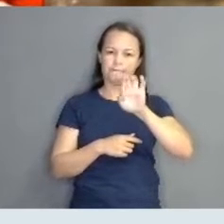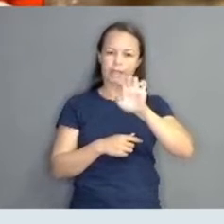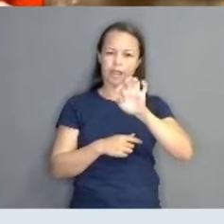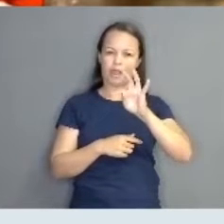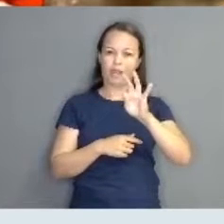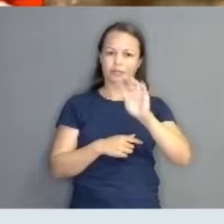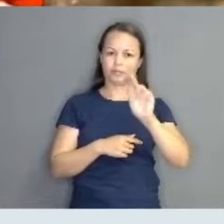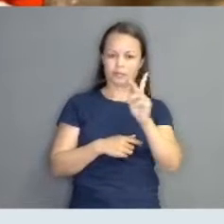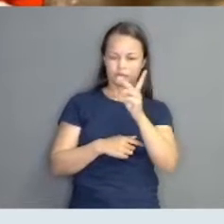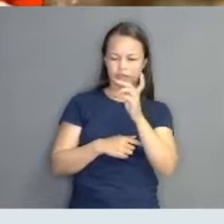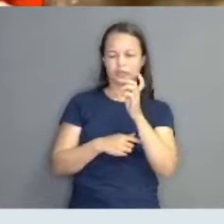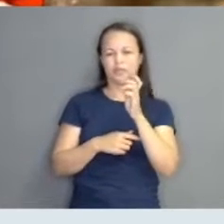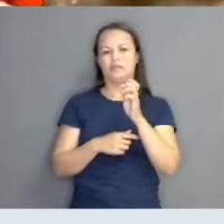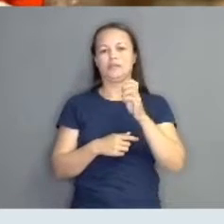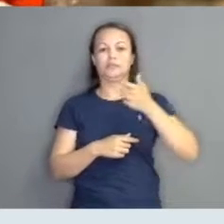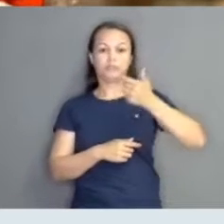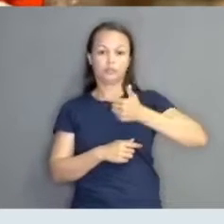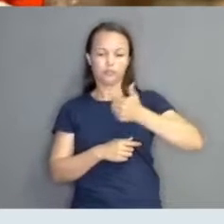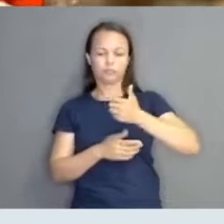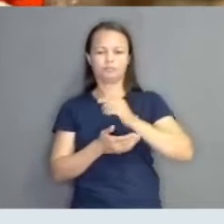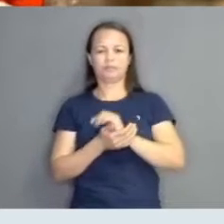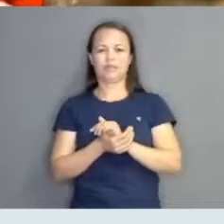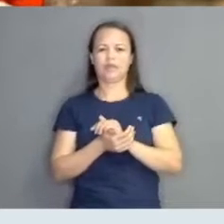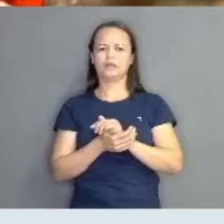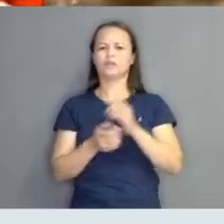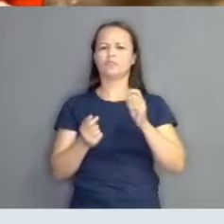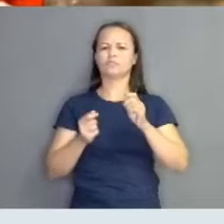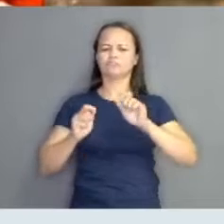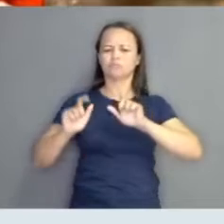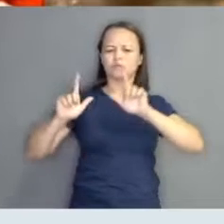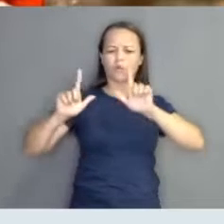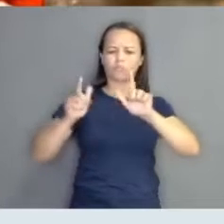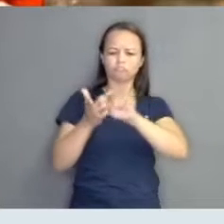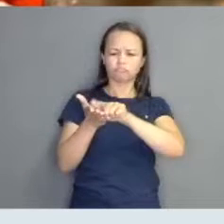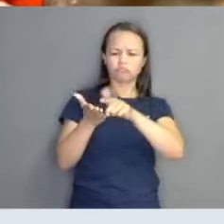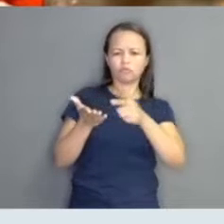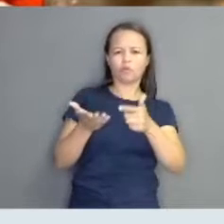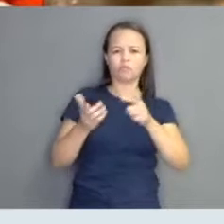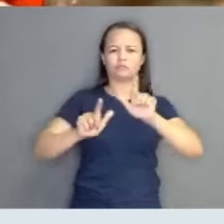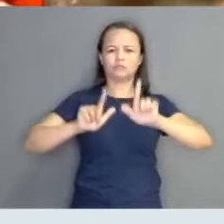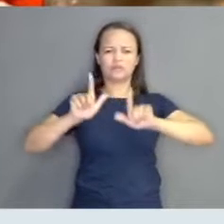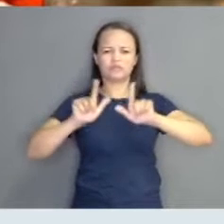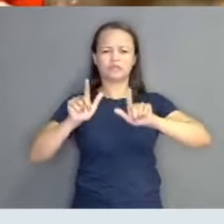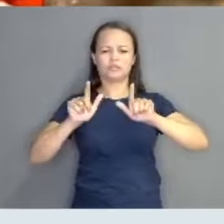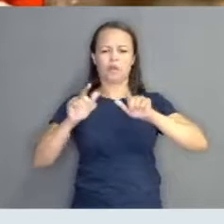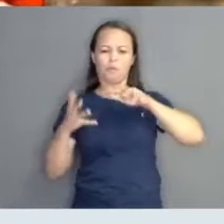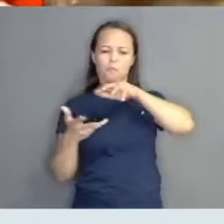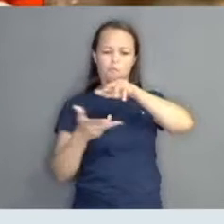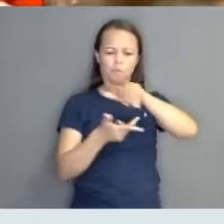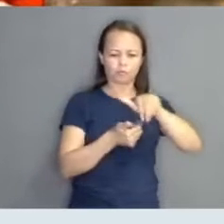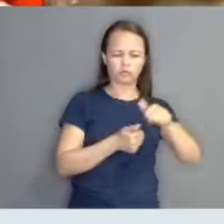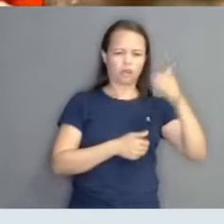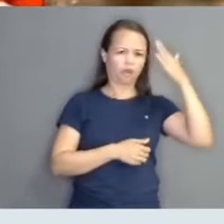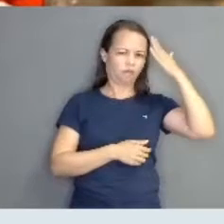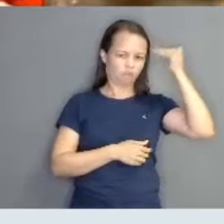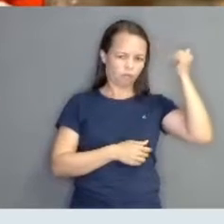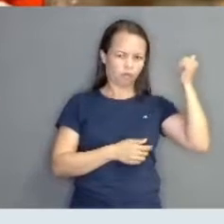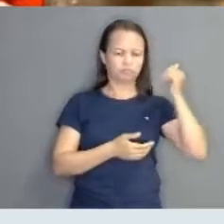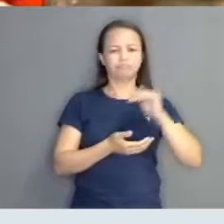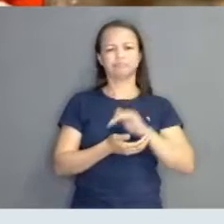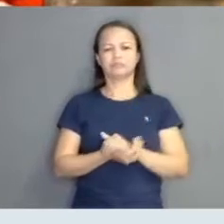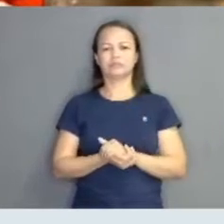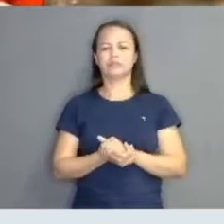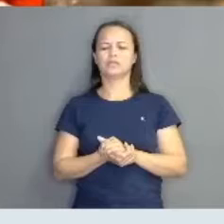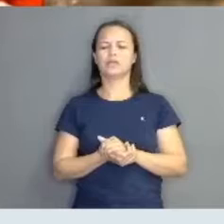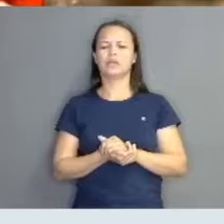aparece em todos os jornais, é uma figura pública muito famosa mundialmente, tá bom? Existe toda uma história